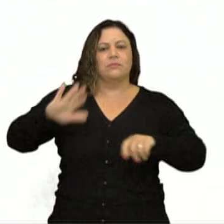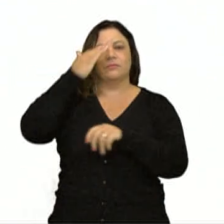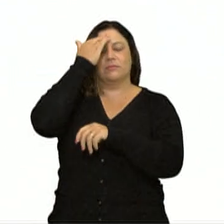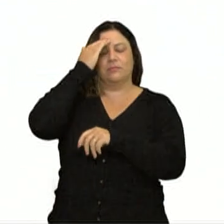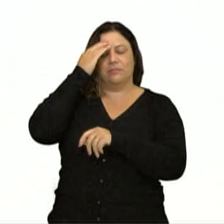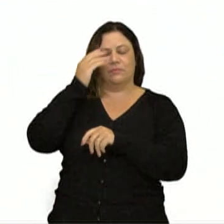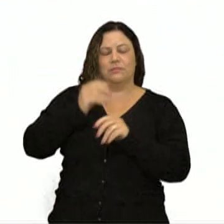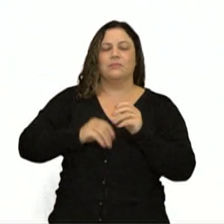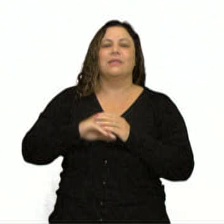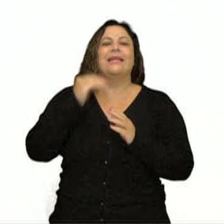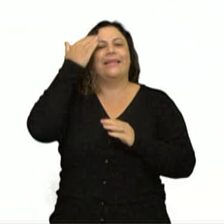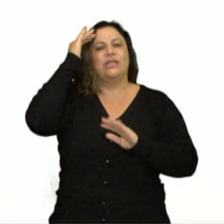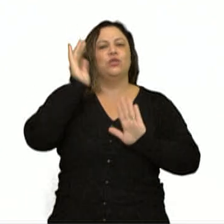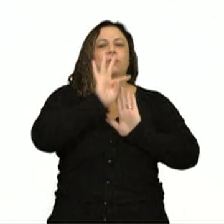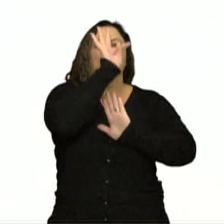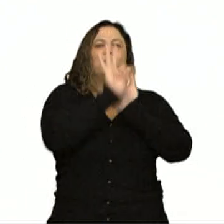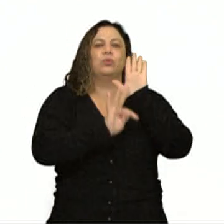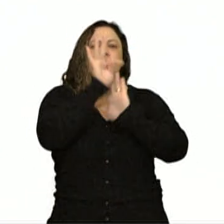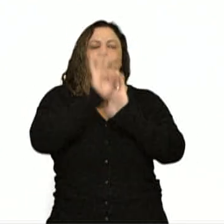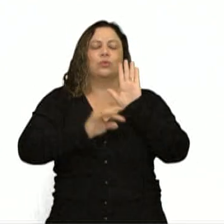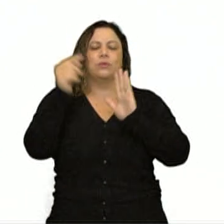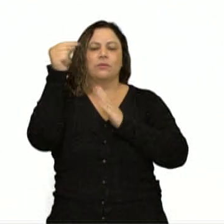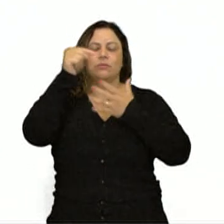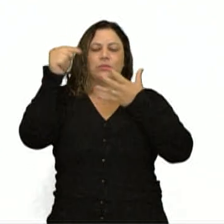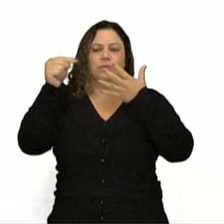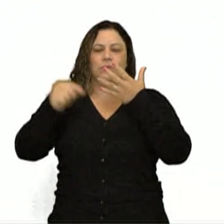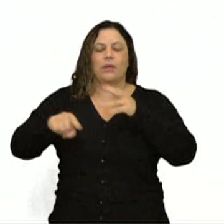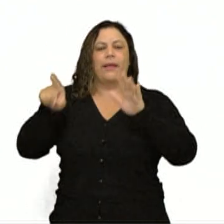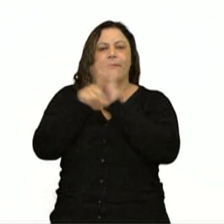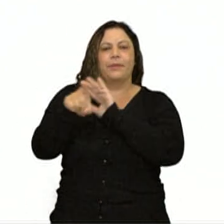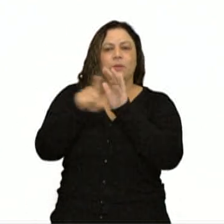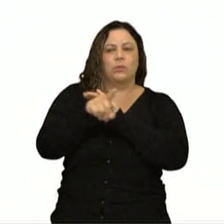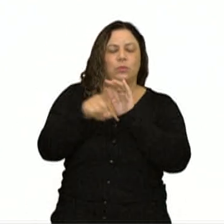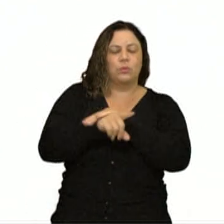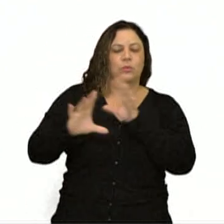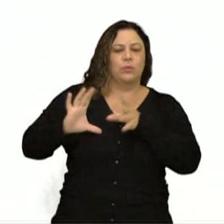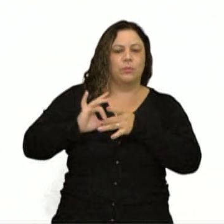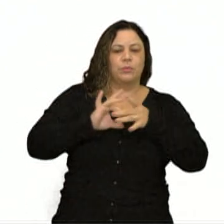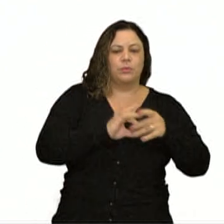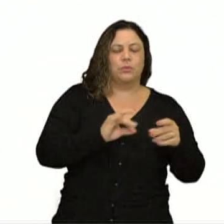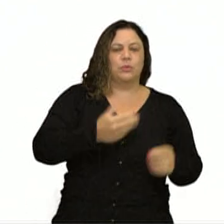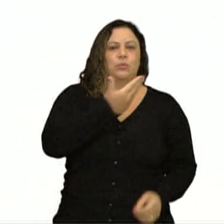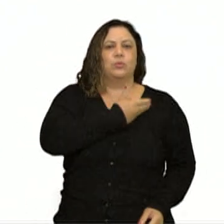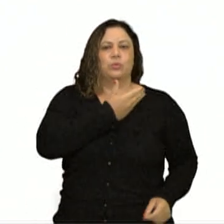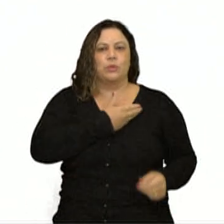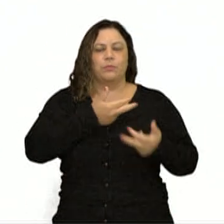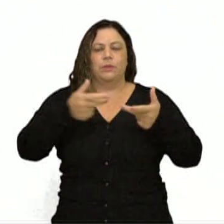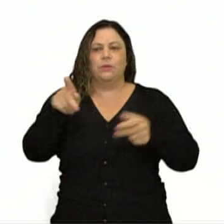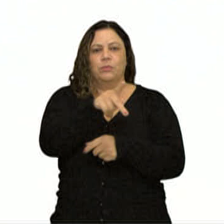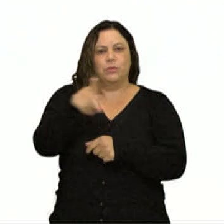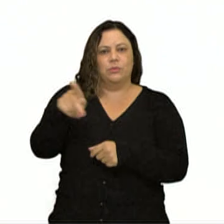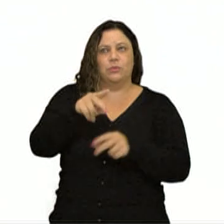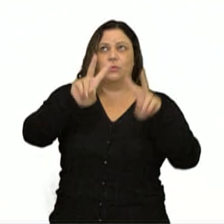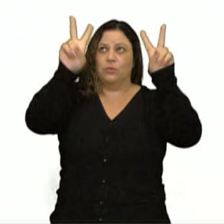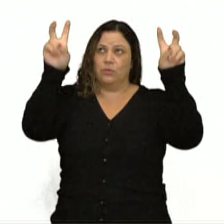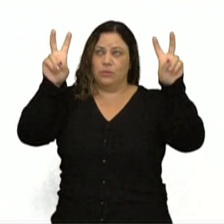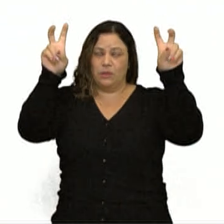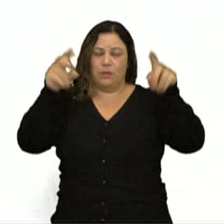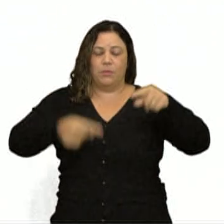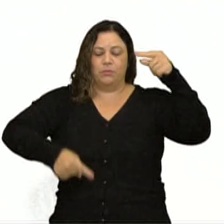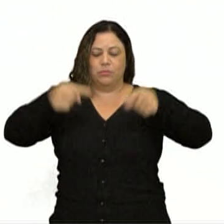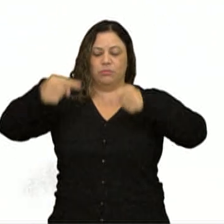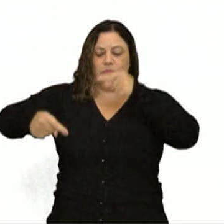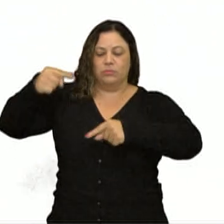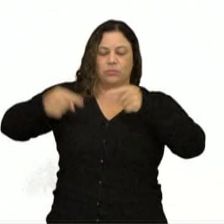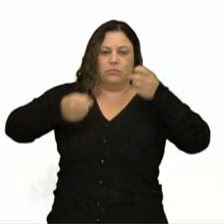desses textos. Nós também vamos formular perguntas e decompor, com a ajuda dos colegas e dos professores, tema, questão polêmica,